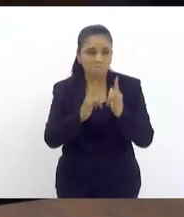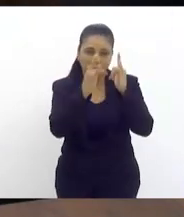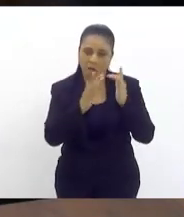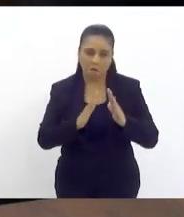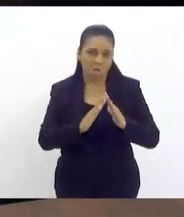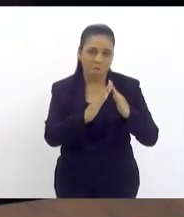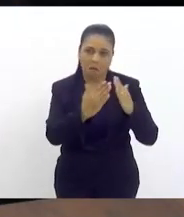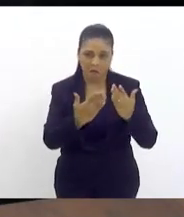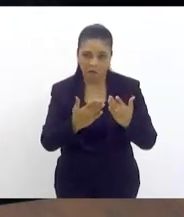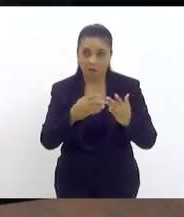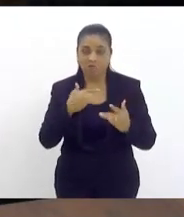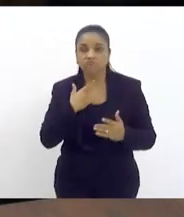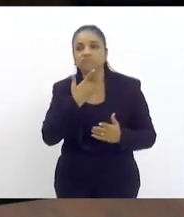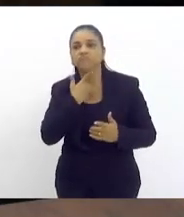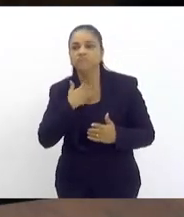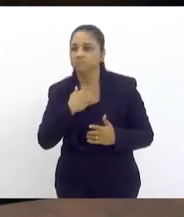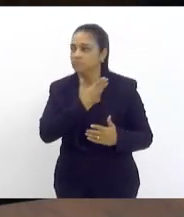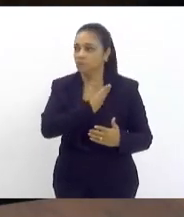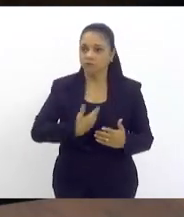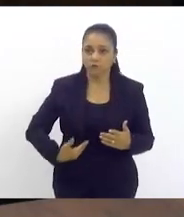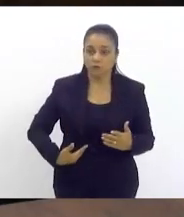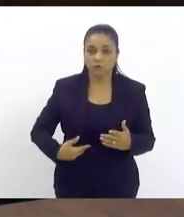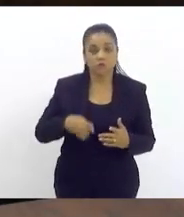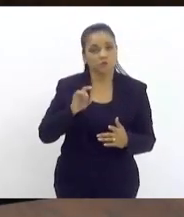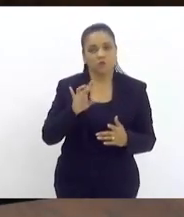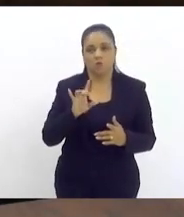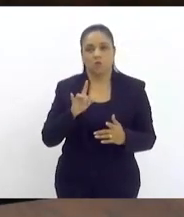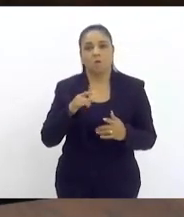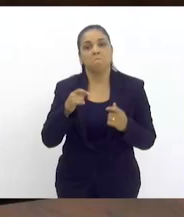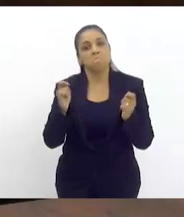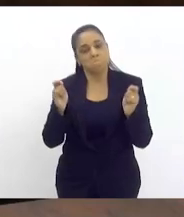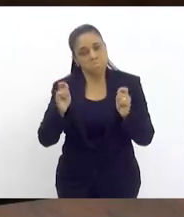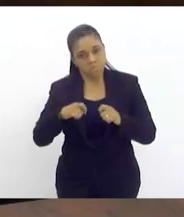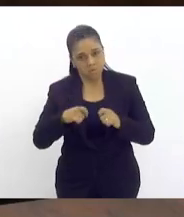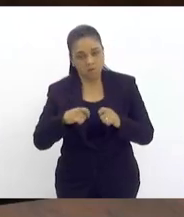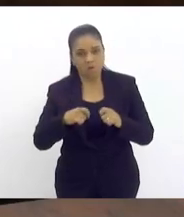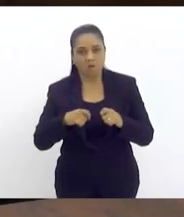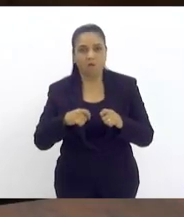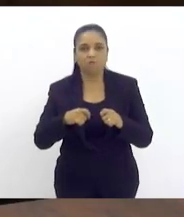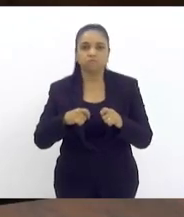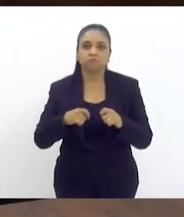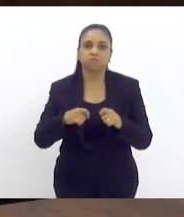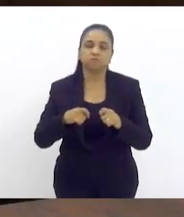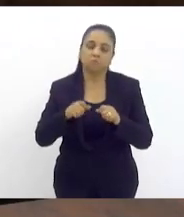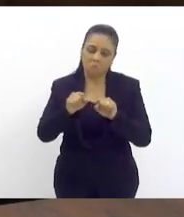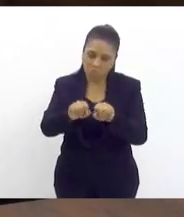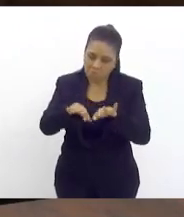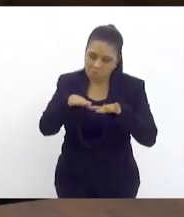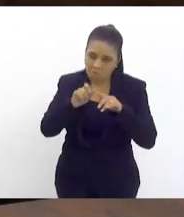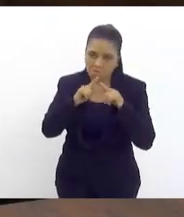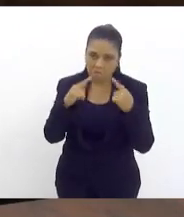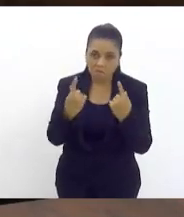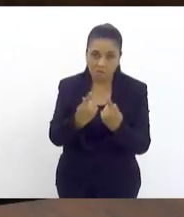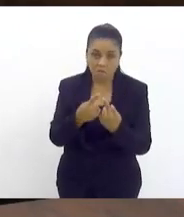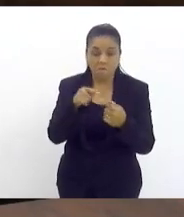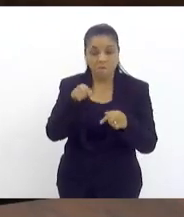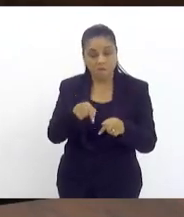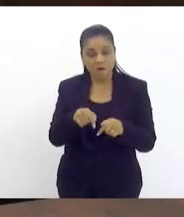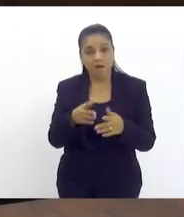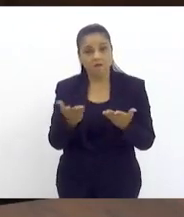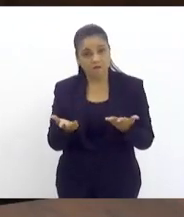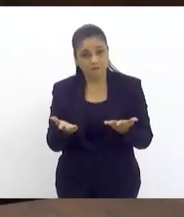do governador para ser também corroborado pelo parlamento. Mas aí, nesse